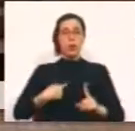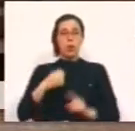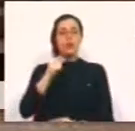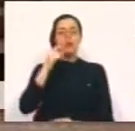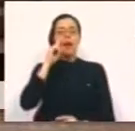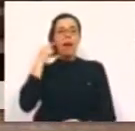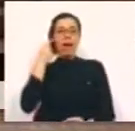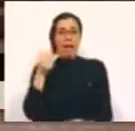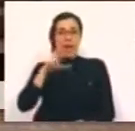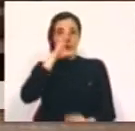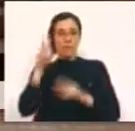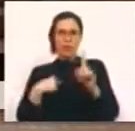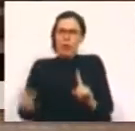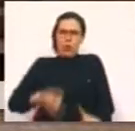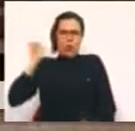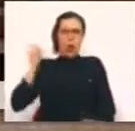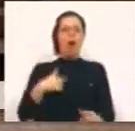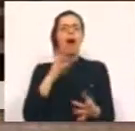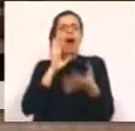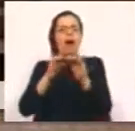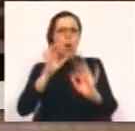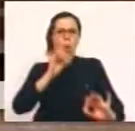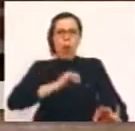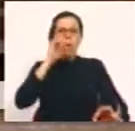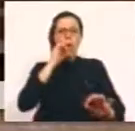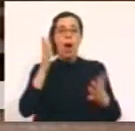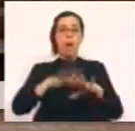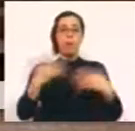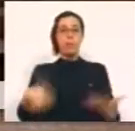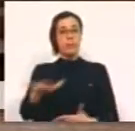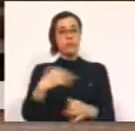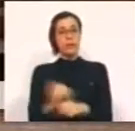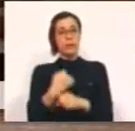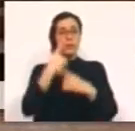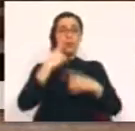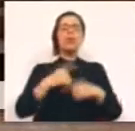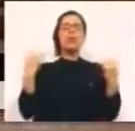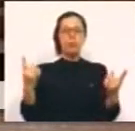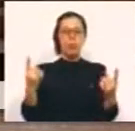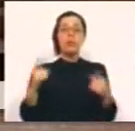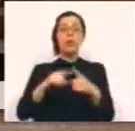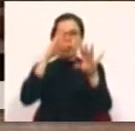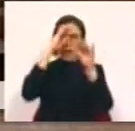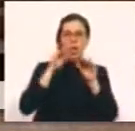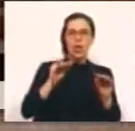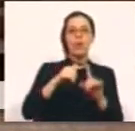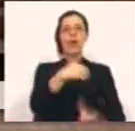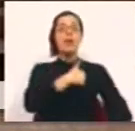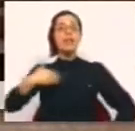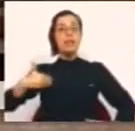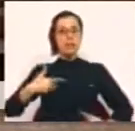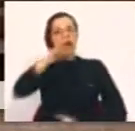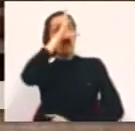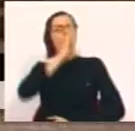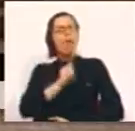Gaspar. Aliás, parece-nos muito pouco sensato, face ao estado dos serviços públicos, desde logo da educação e da saúde, que